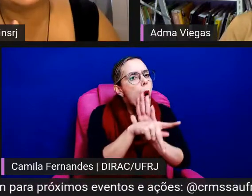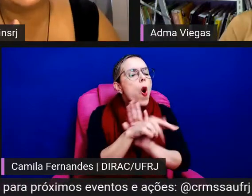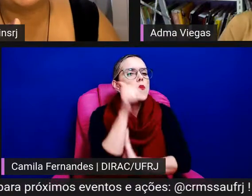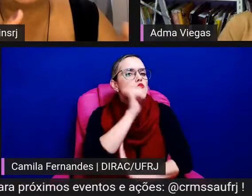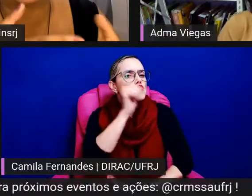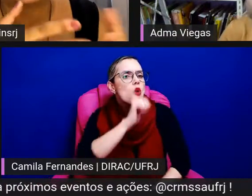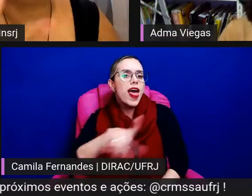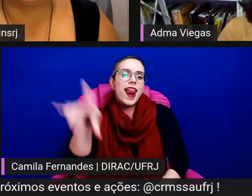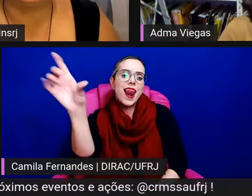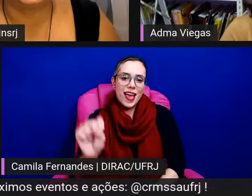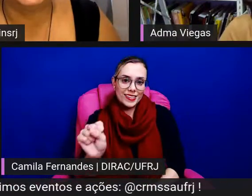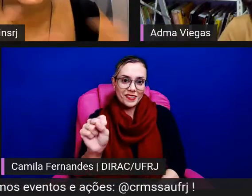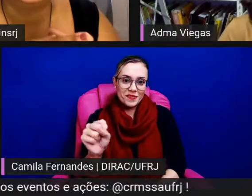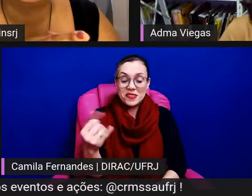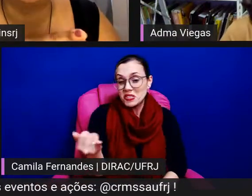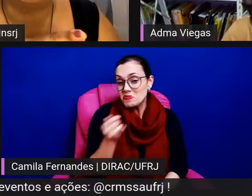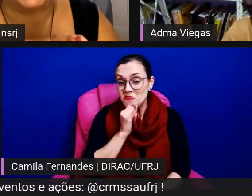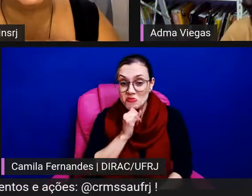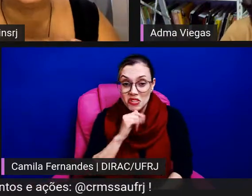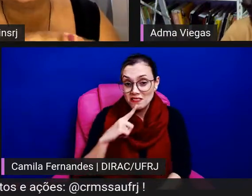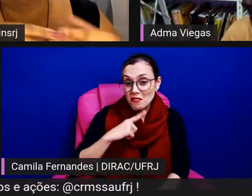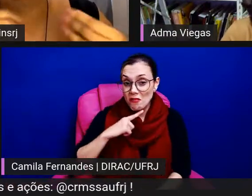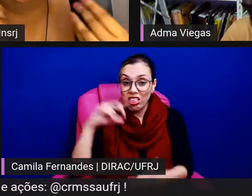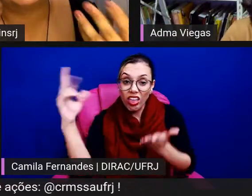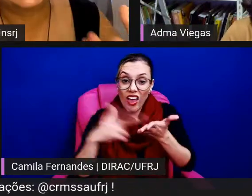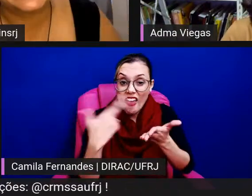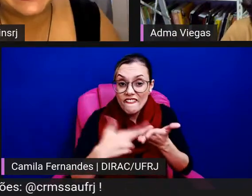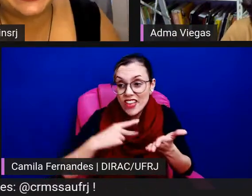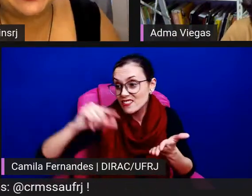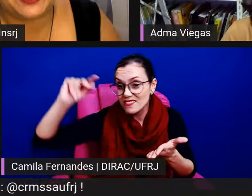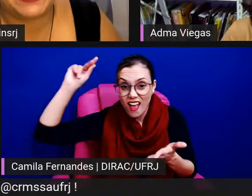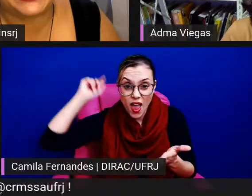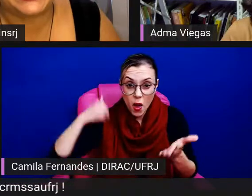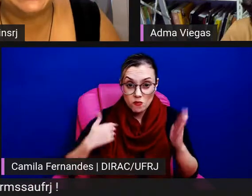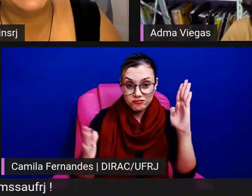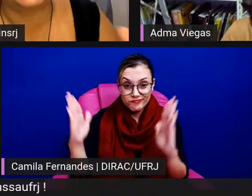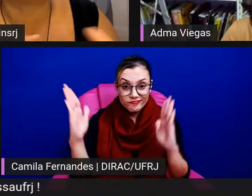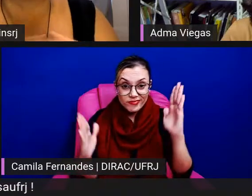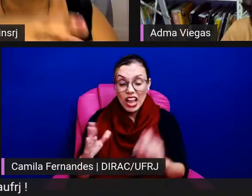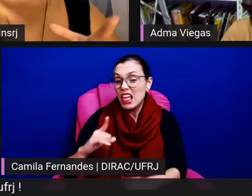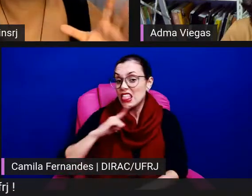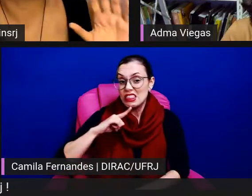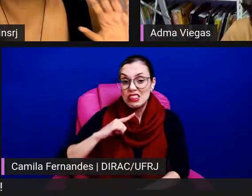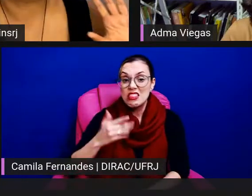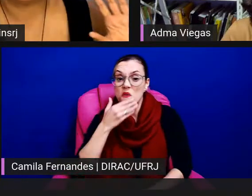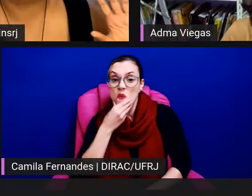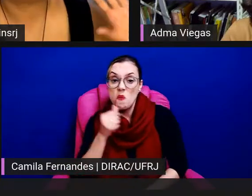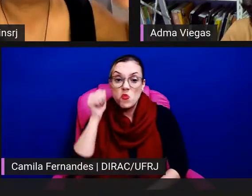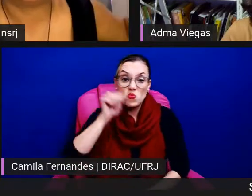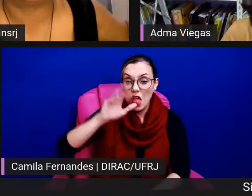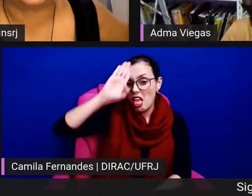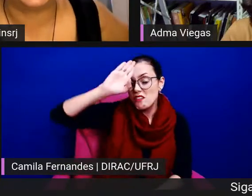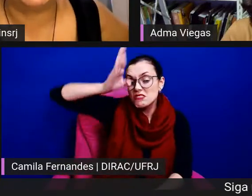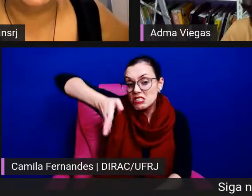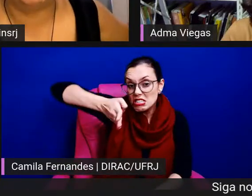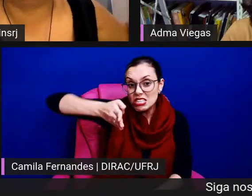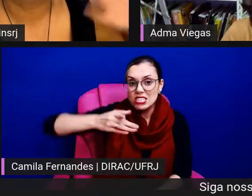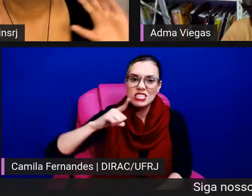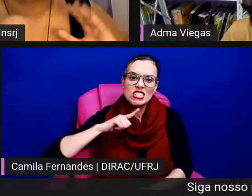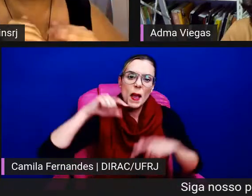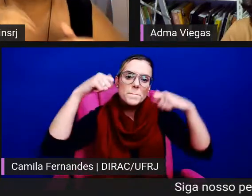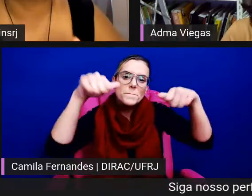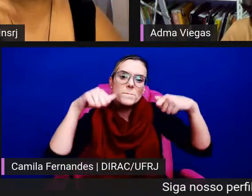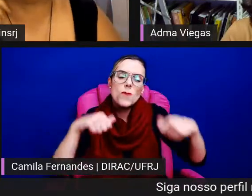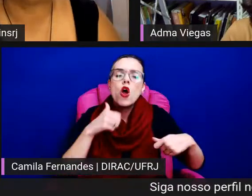época, por exemplo, era uma Capricho, com páginas super cis heteronormativas, né? Os posters dos boys para colar no